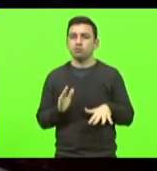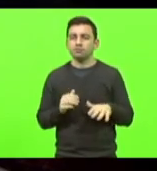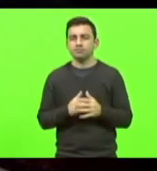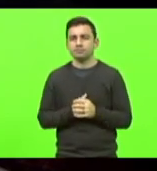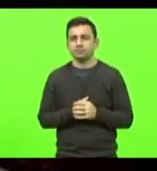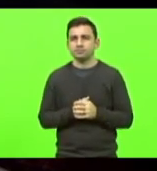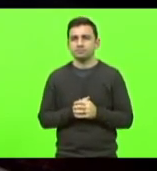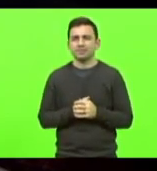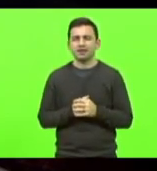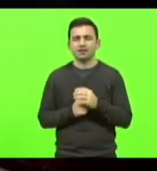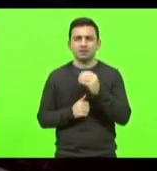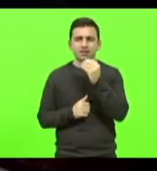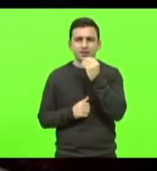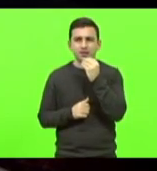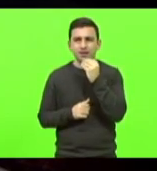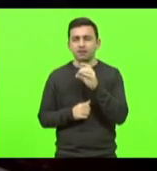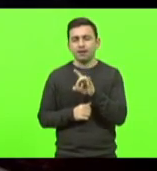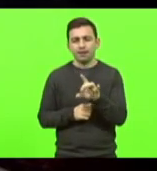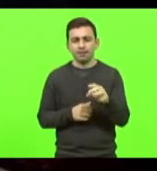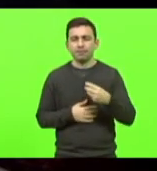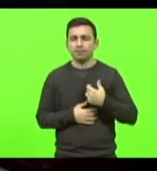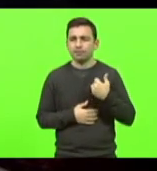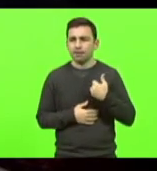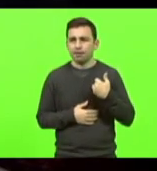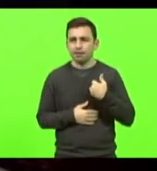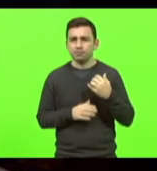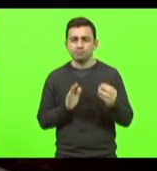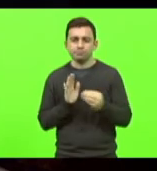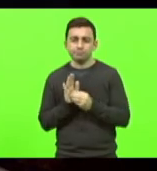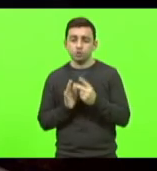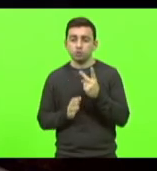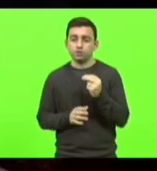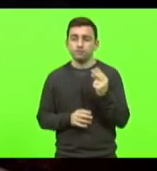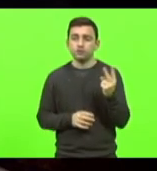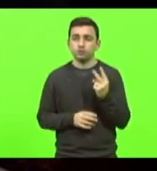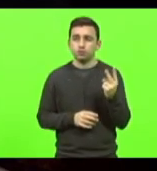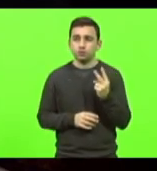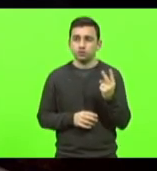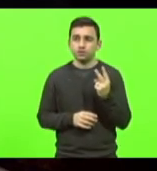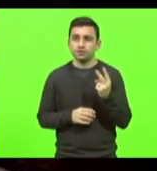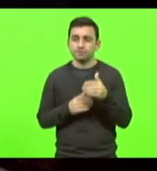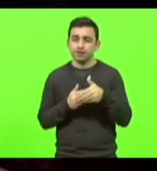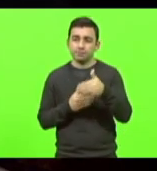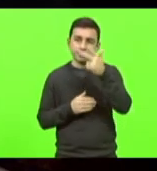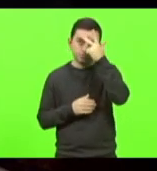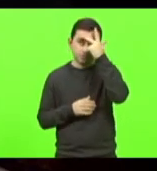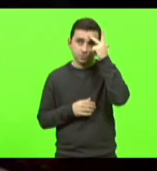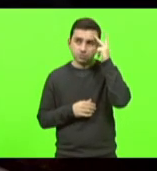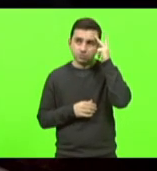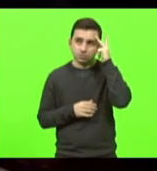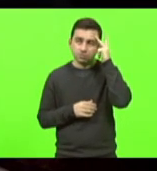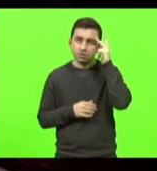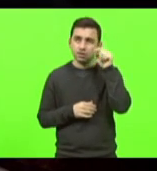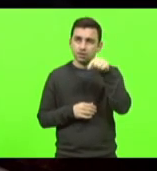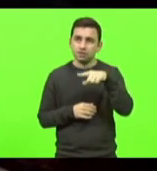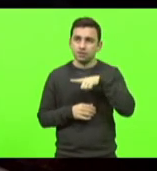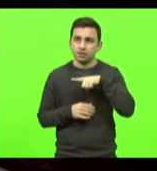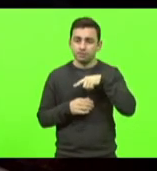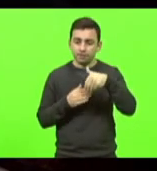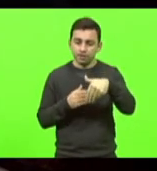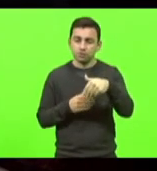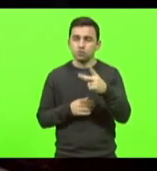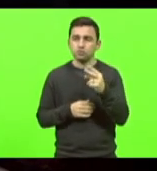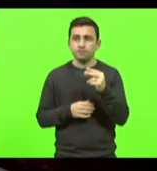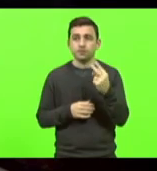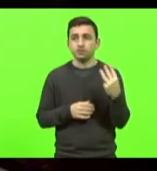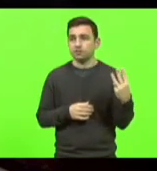claro que cada a idade que nós estabelecermos se for 2022 vai ser a pessoa que vai internar tempo em 2023 E